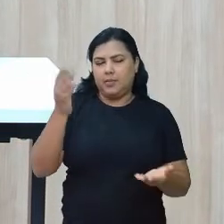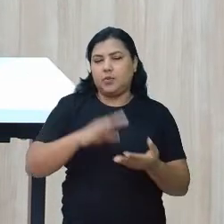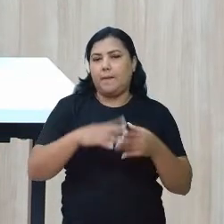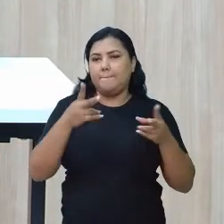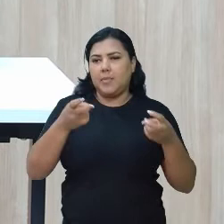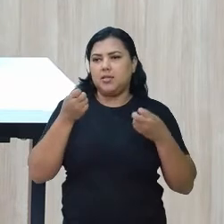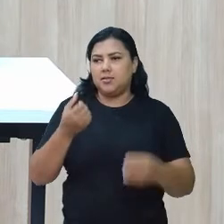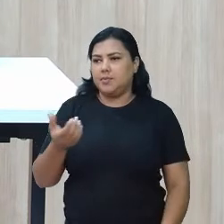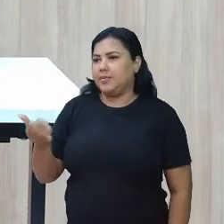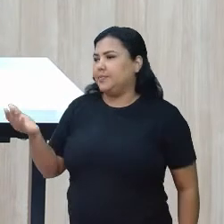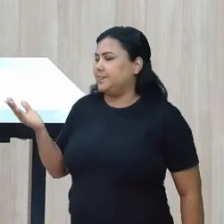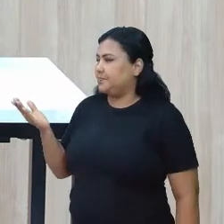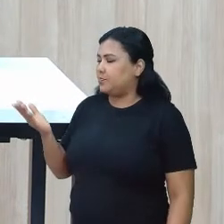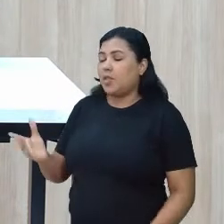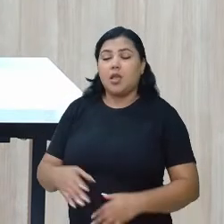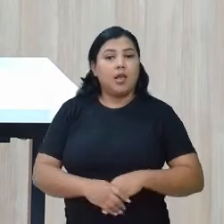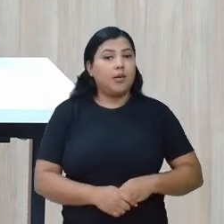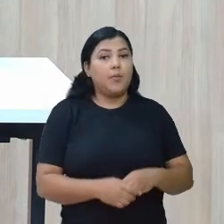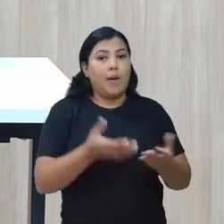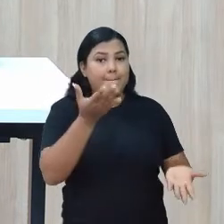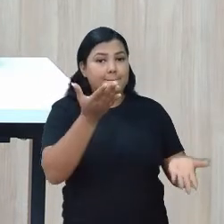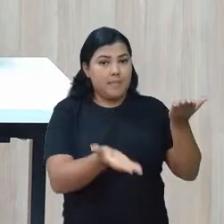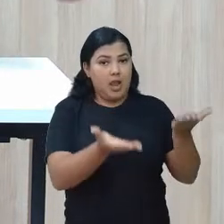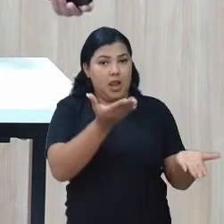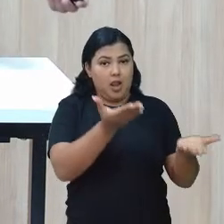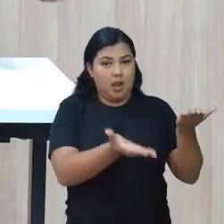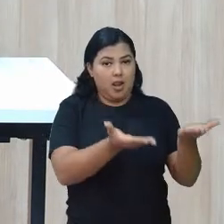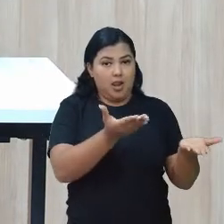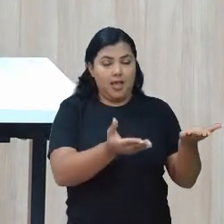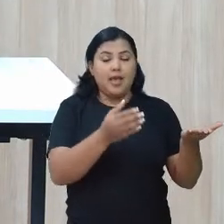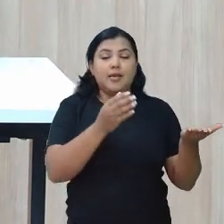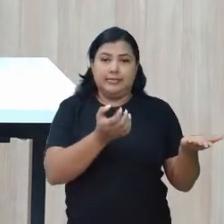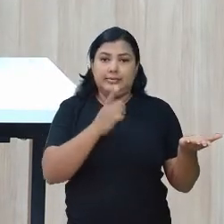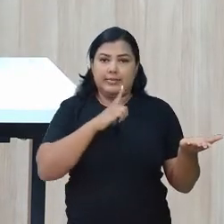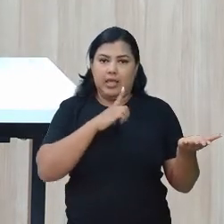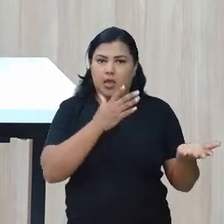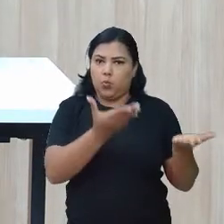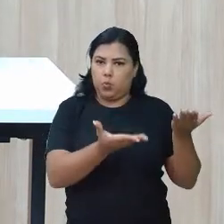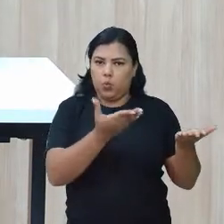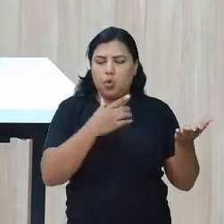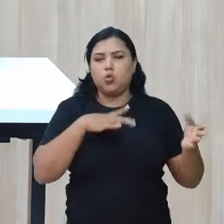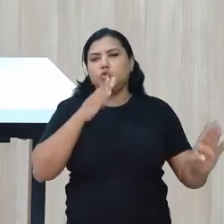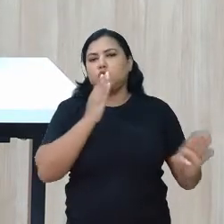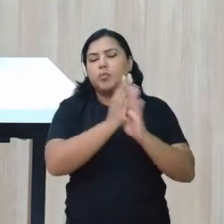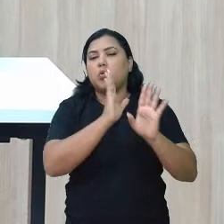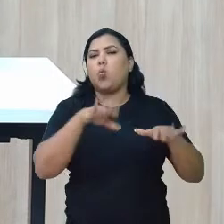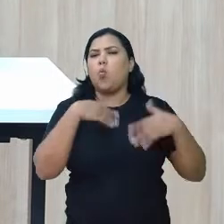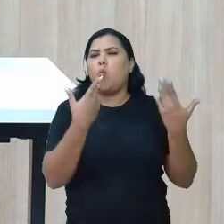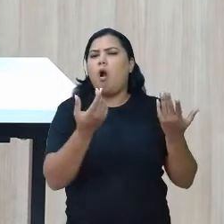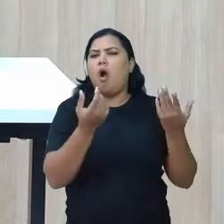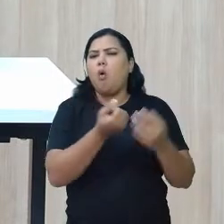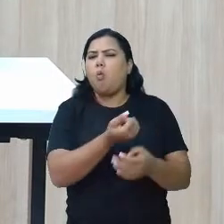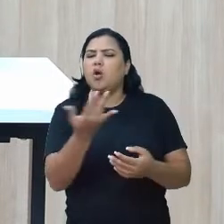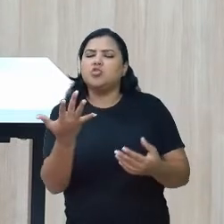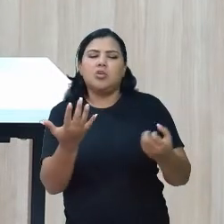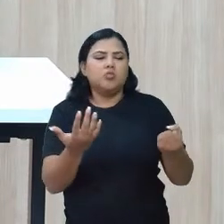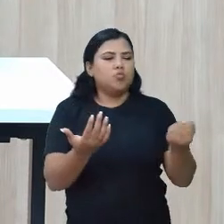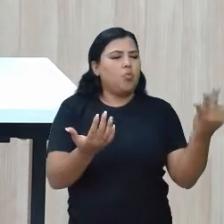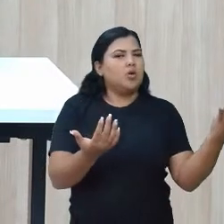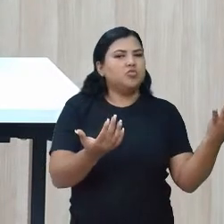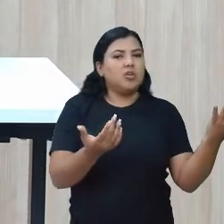que a balança em equilíbrio, eu estou resolvendo uma equação, eu estou descobrindo o valor, aquela